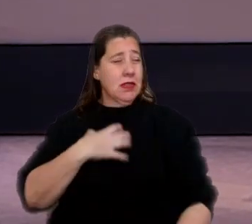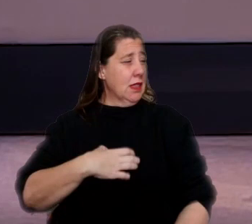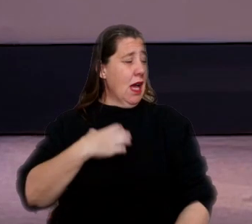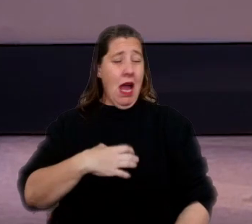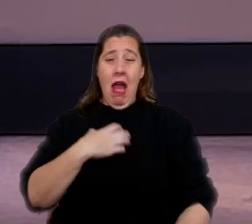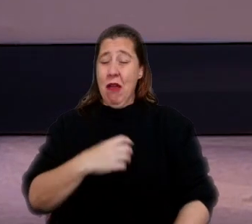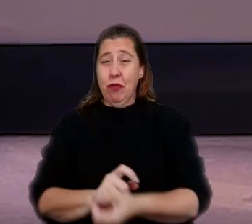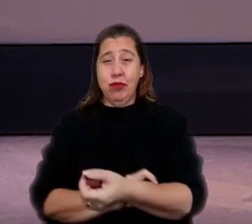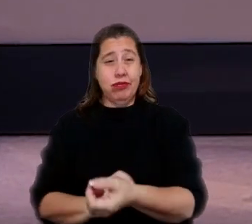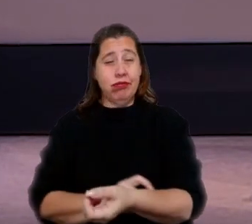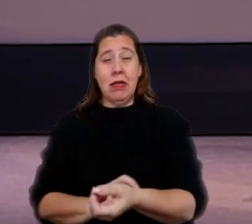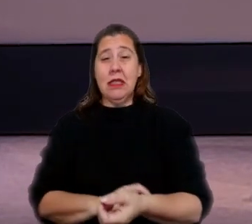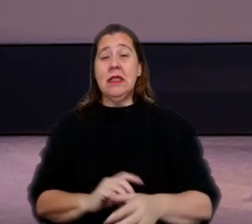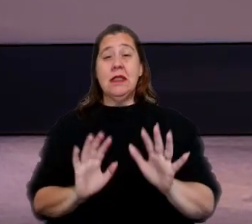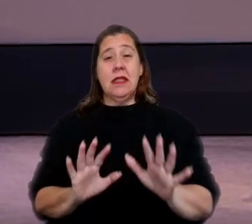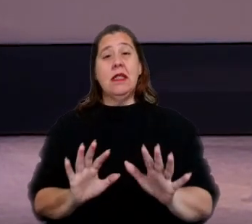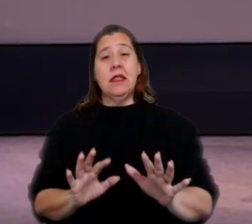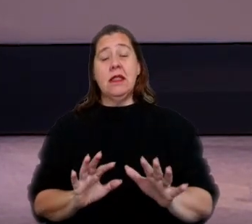da raiva que vem.